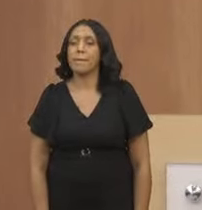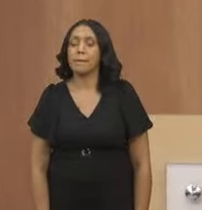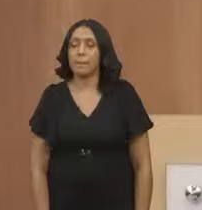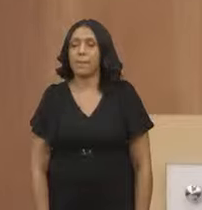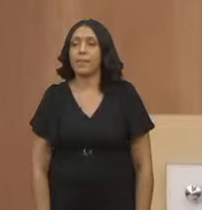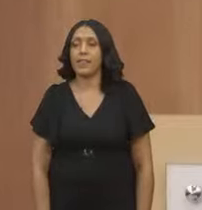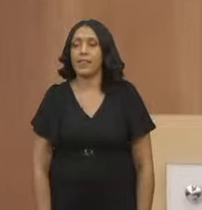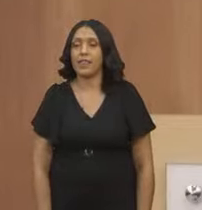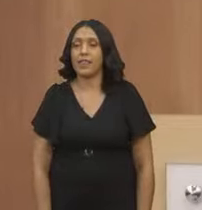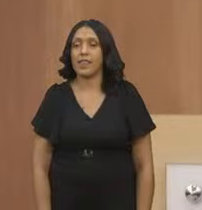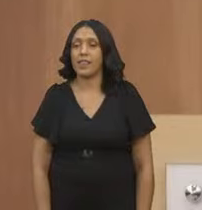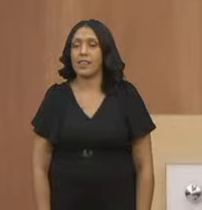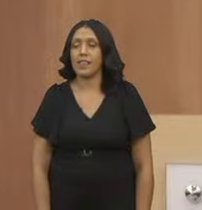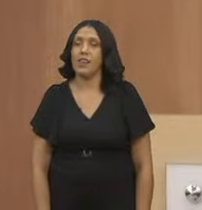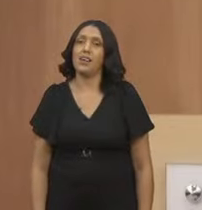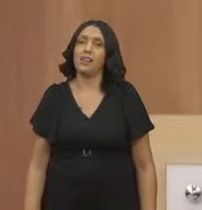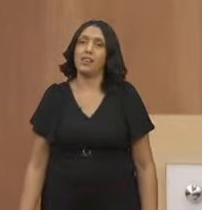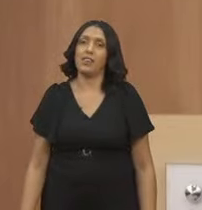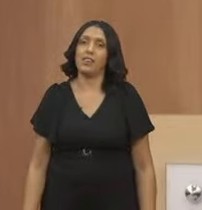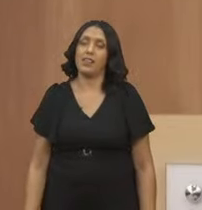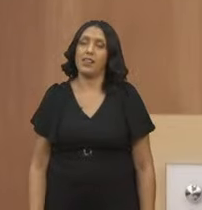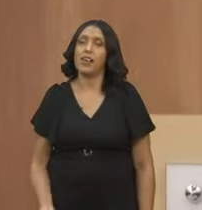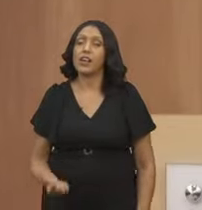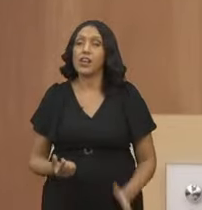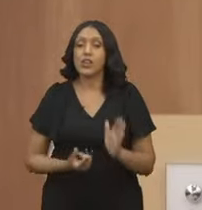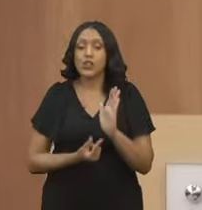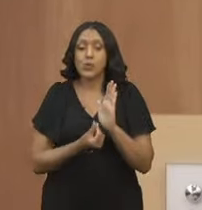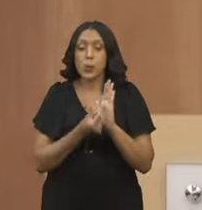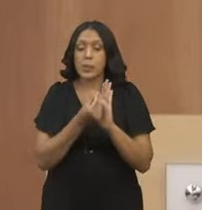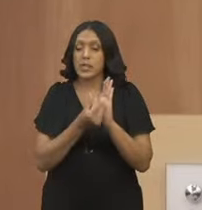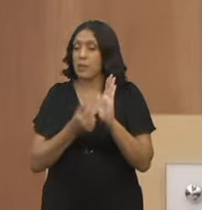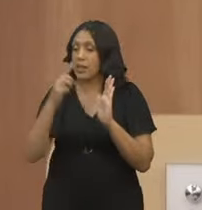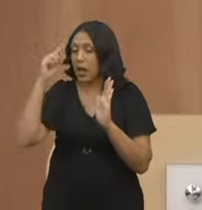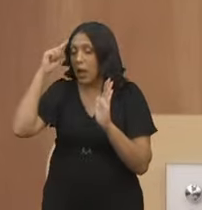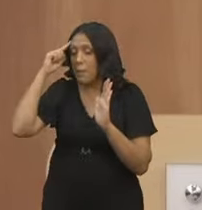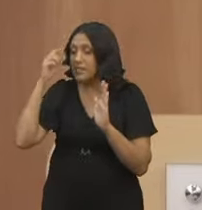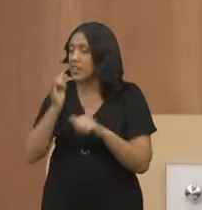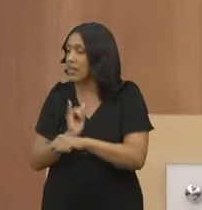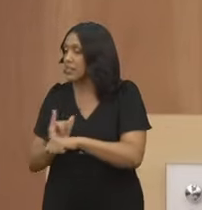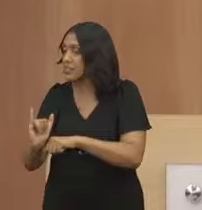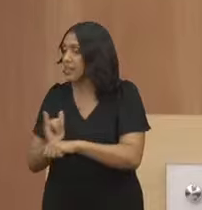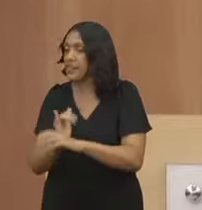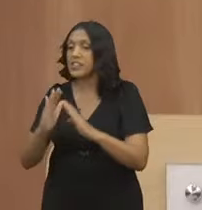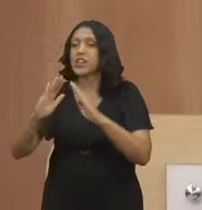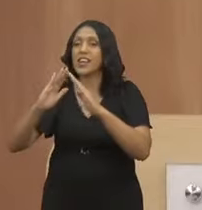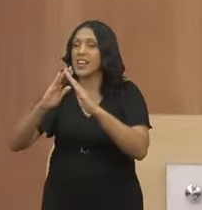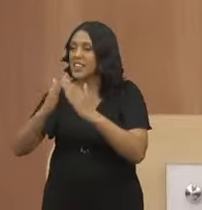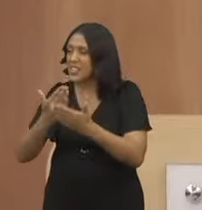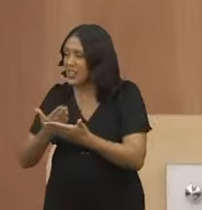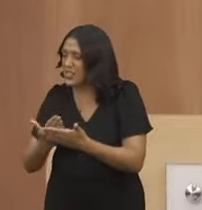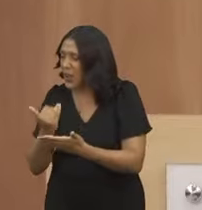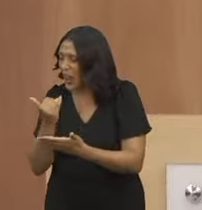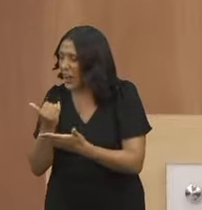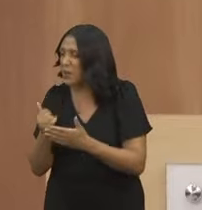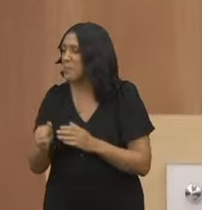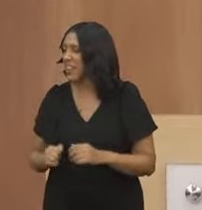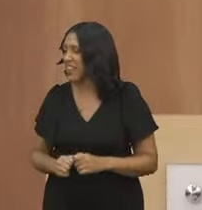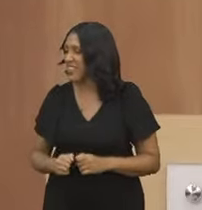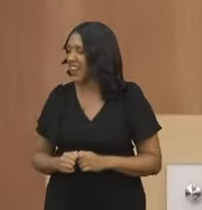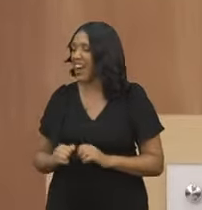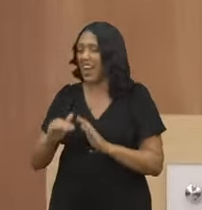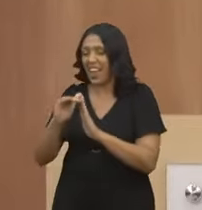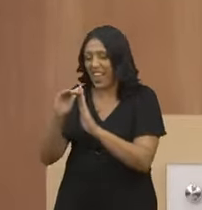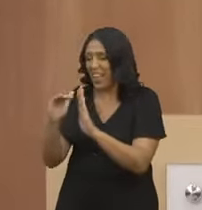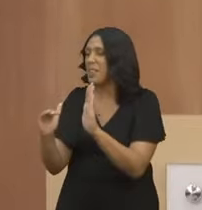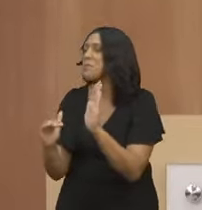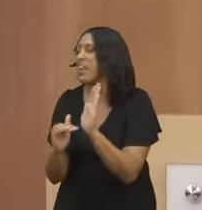Cortar recursos para a alimentação das nossas crianças não é uma medida inteligente, não é uma medida aceitável. Tem tanta